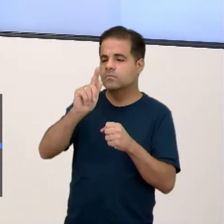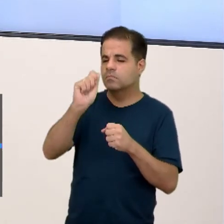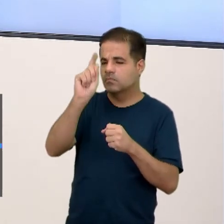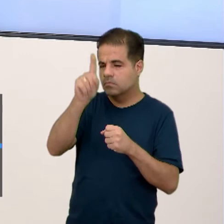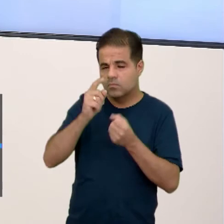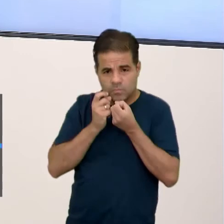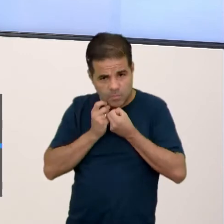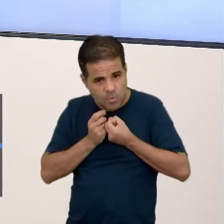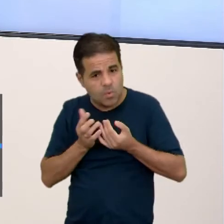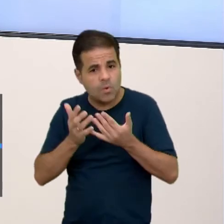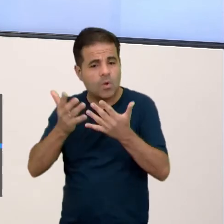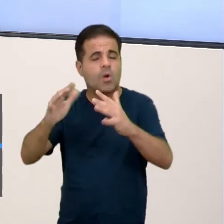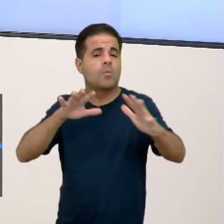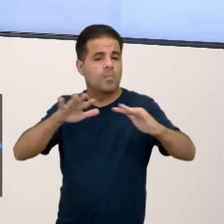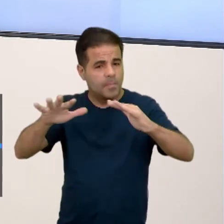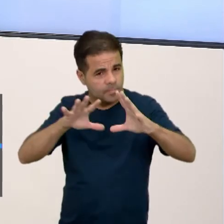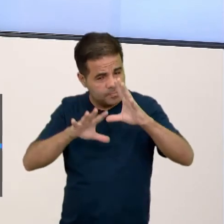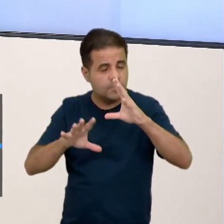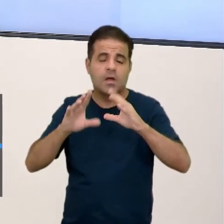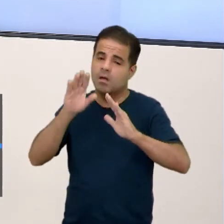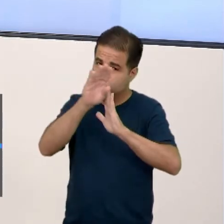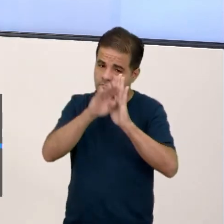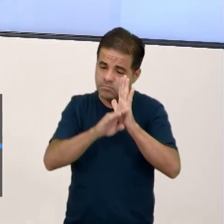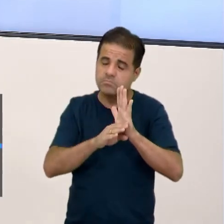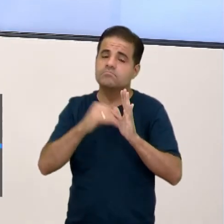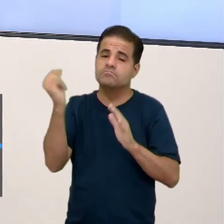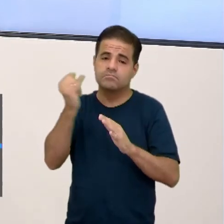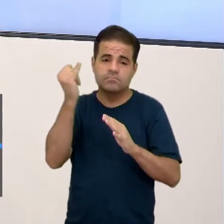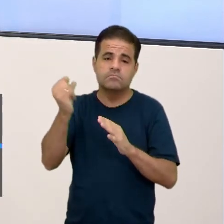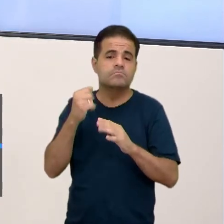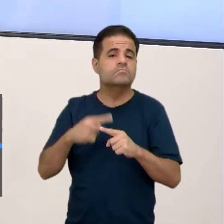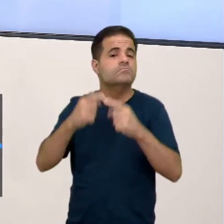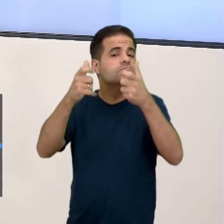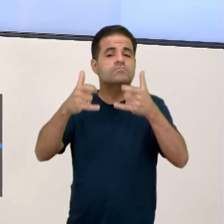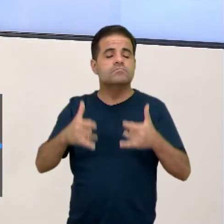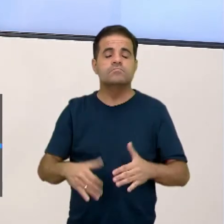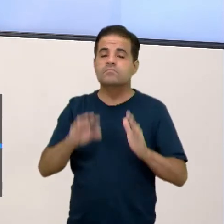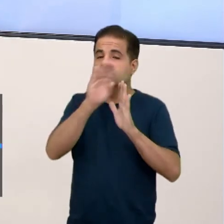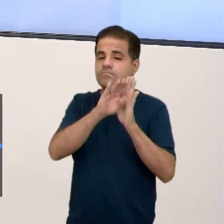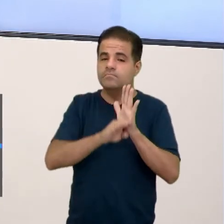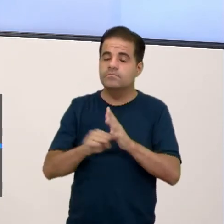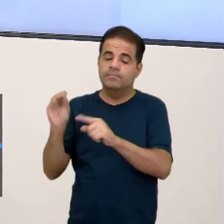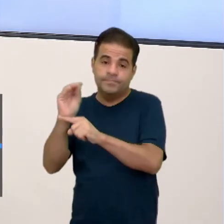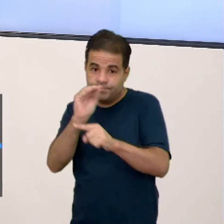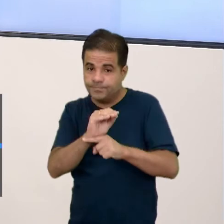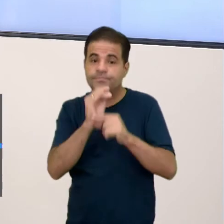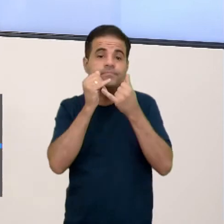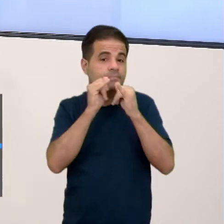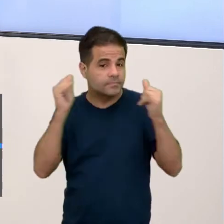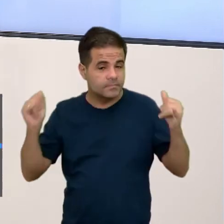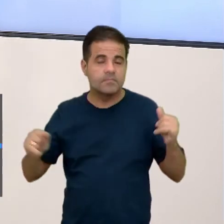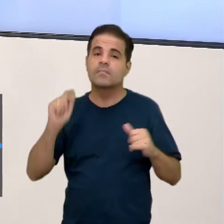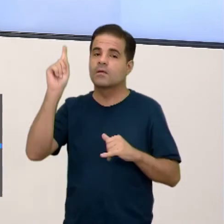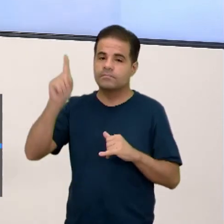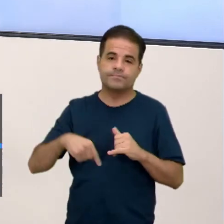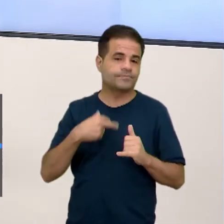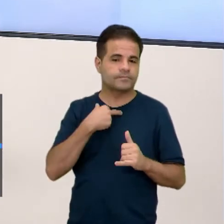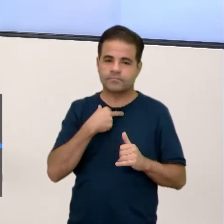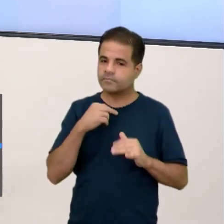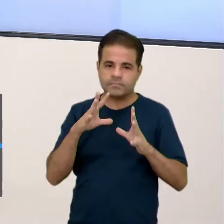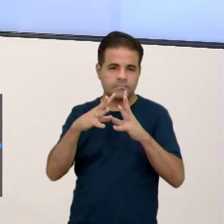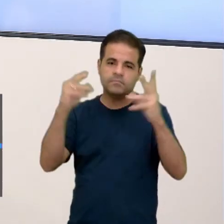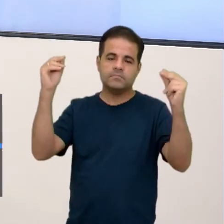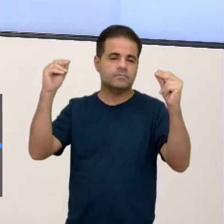se mexendo. Então esse princípio é importante, que ele fala o seguinte: pelo princípio de conservação de energia, que a energia não pode